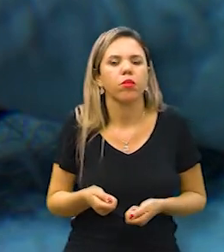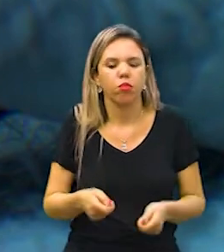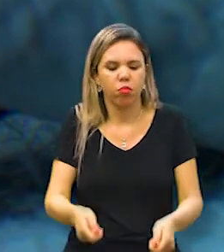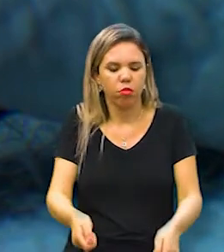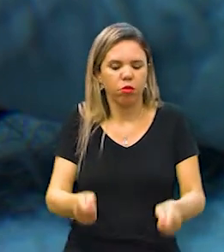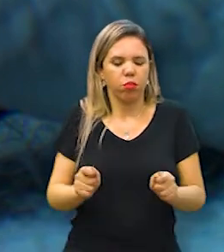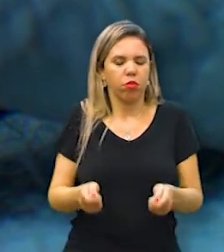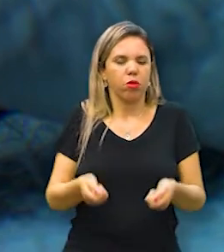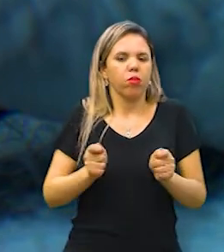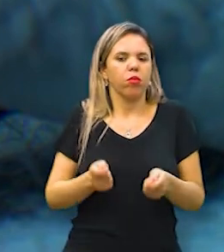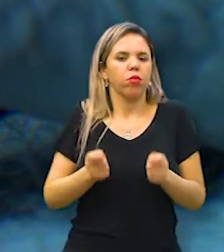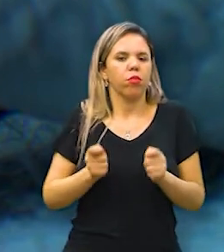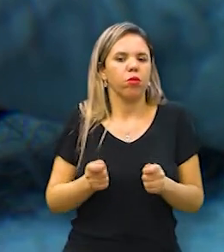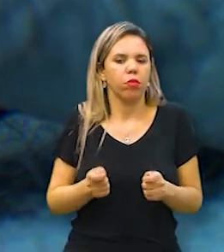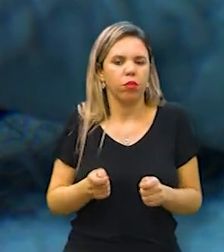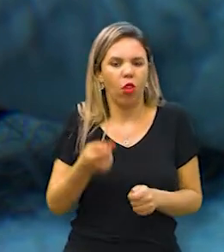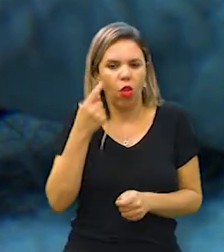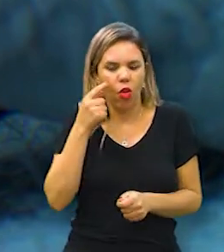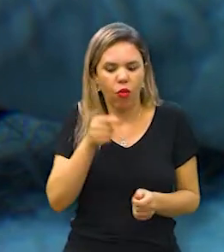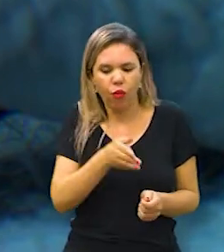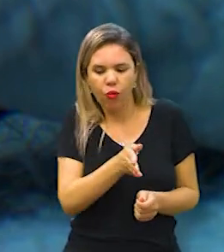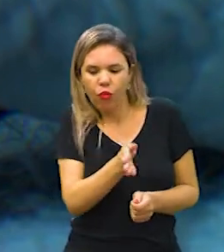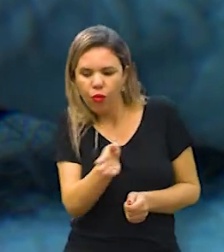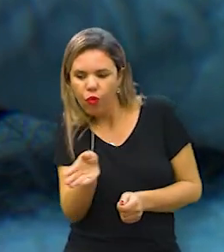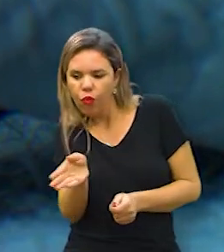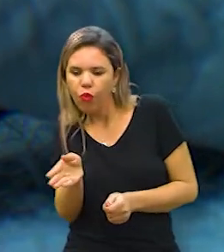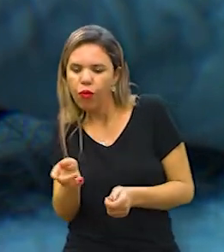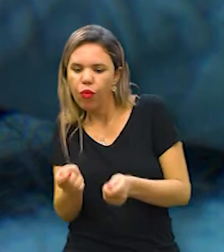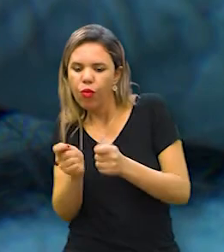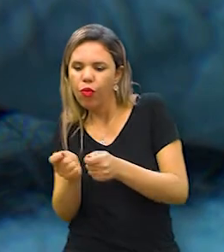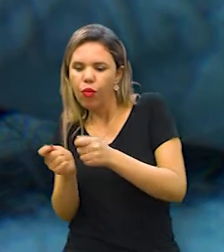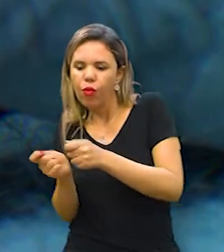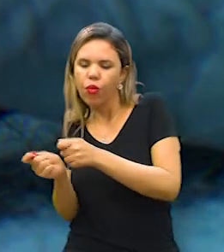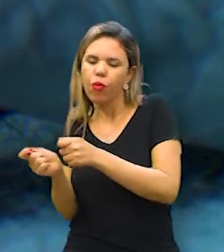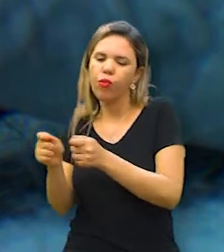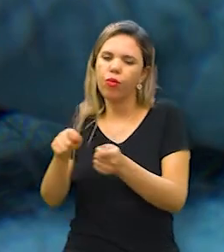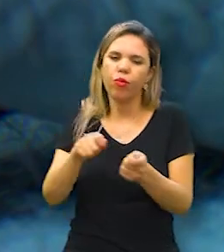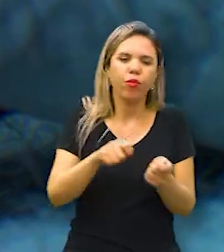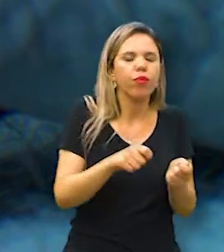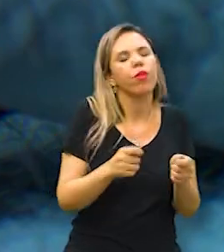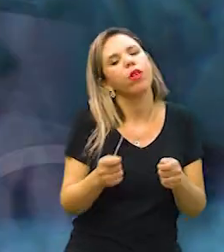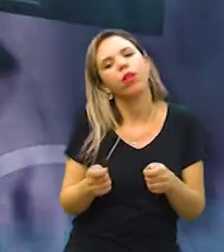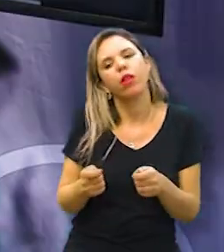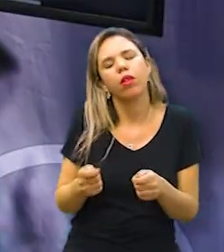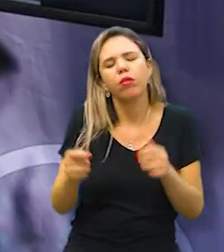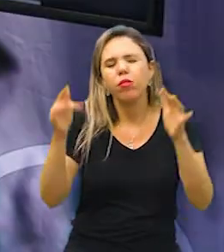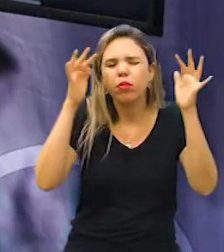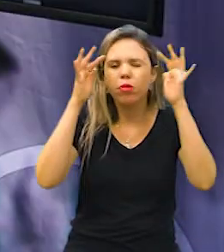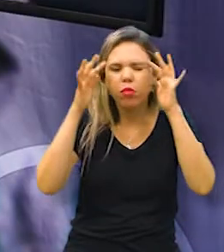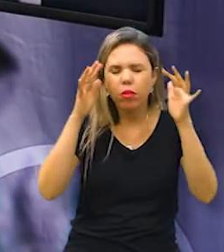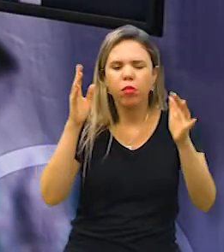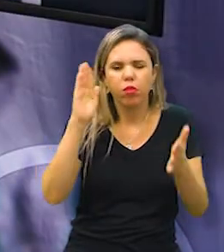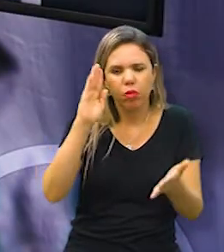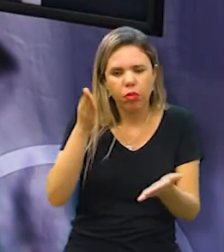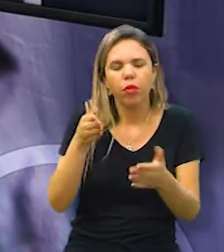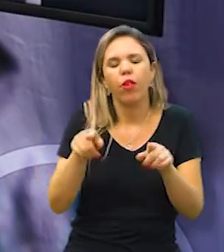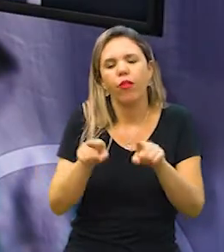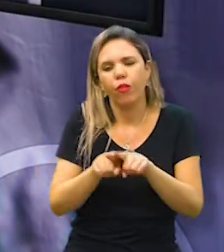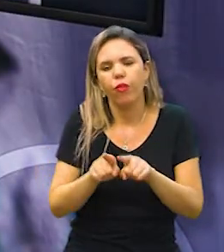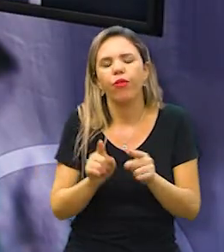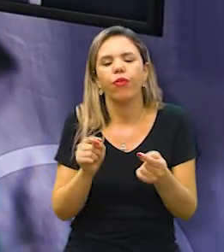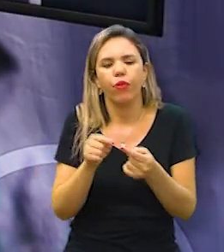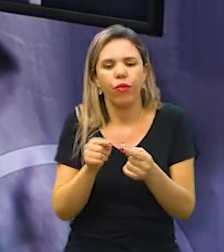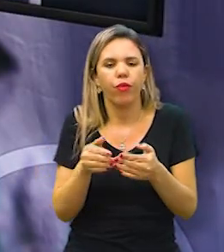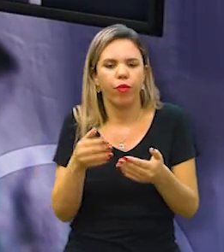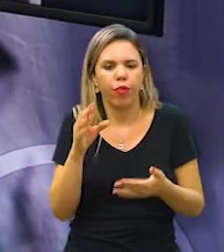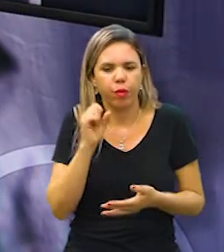tem muita coisa. Ó, vamos virar à direita, vamos virar à esquerda, tudo isso, a lateralidade é fundamental no aprendizado.